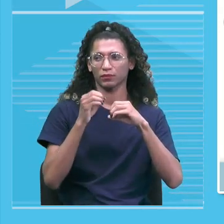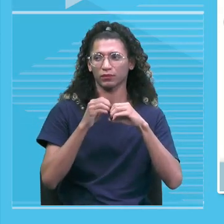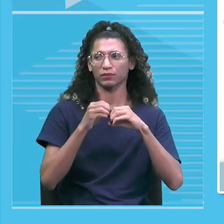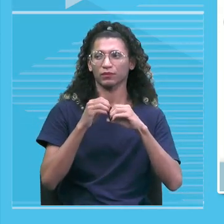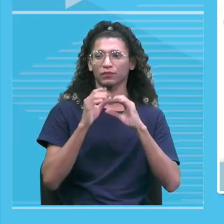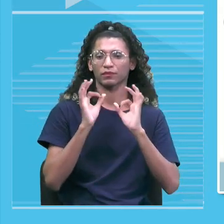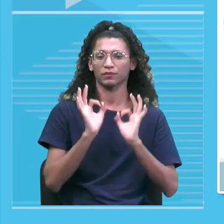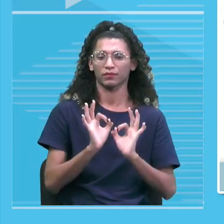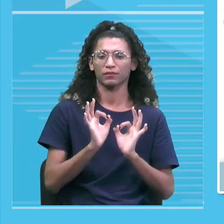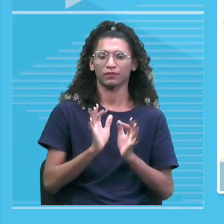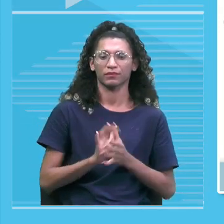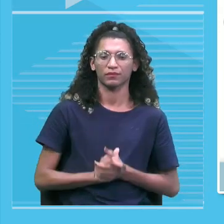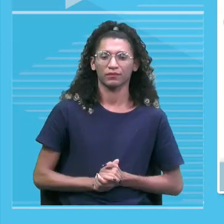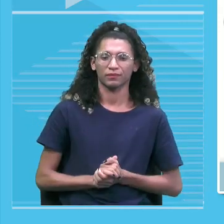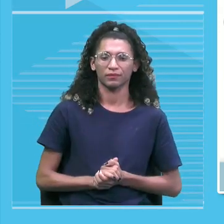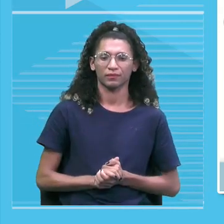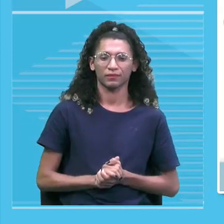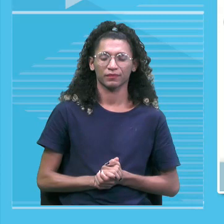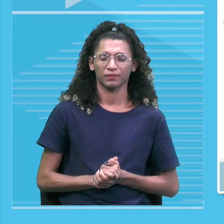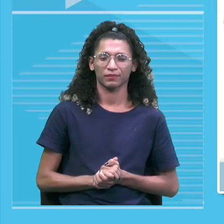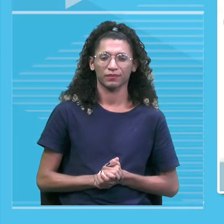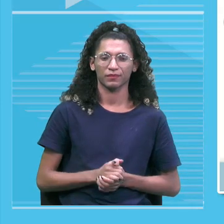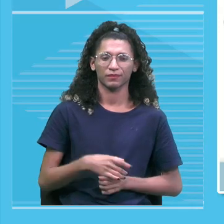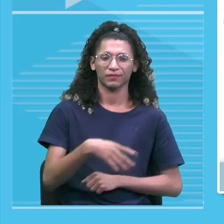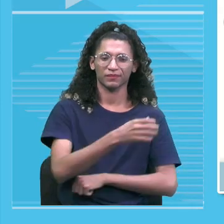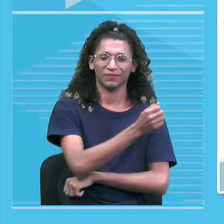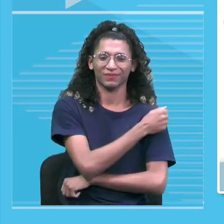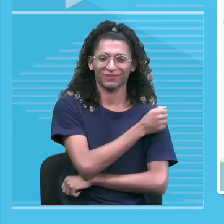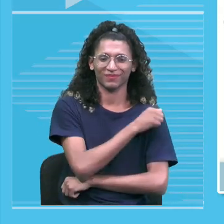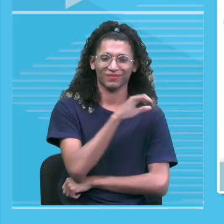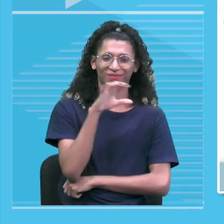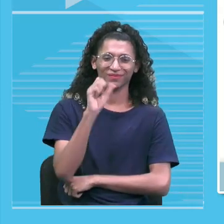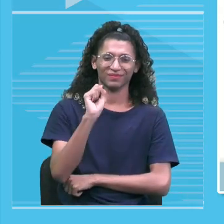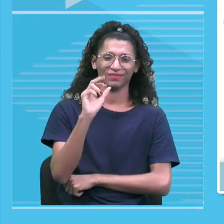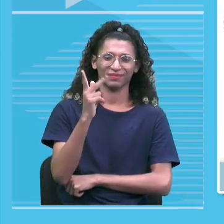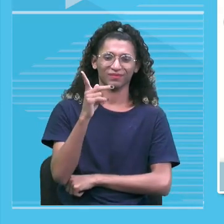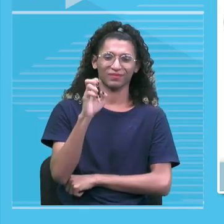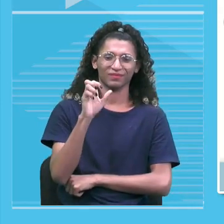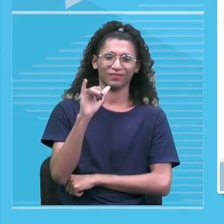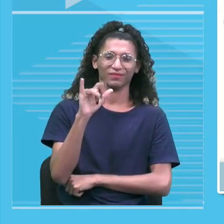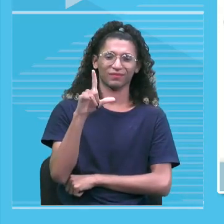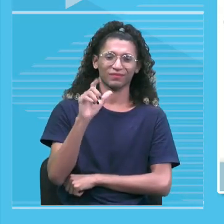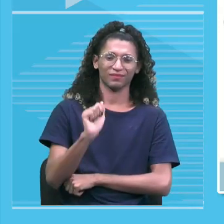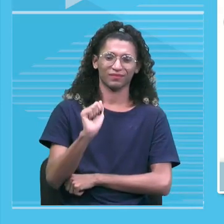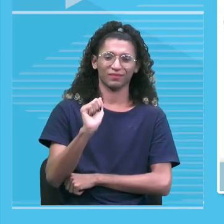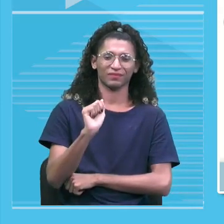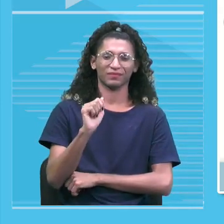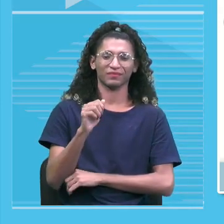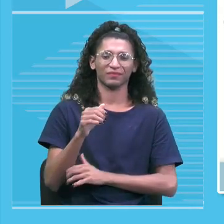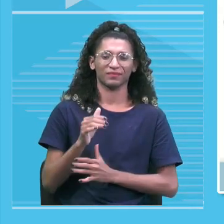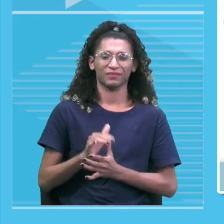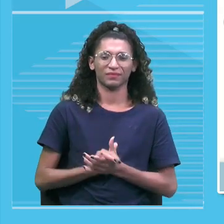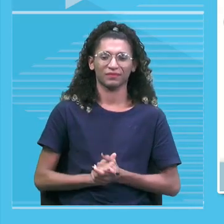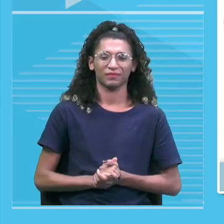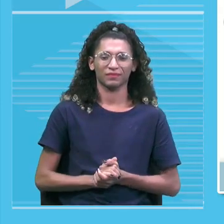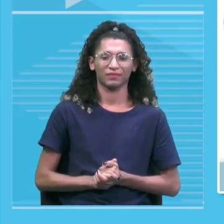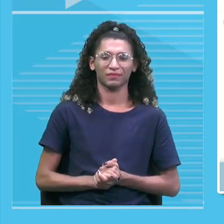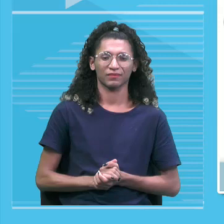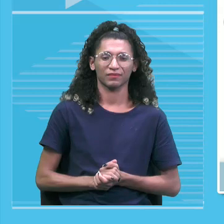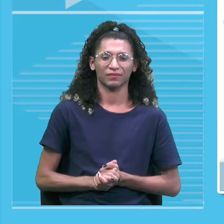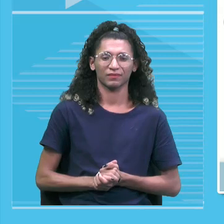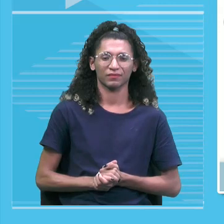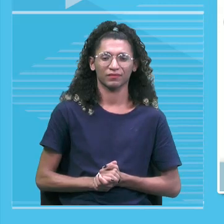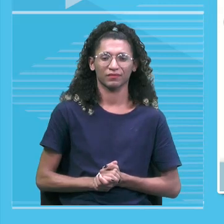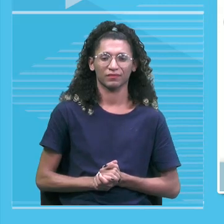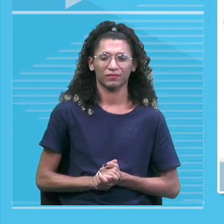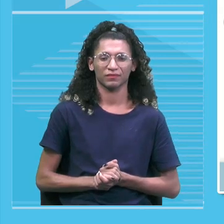Sheila galerinha que está ligada na aula jovens esse ar